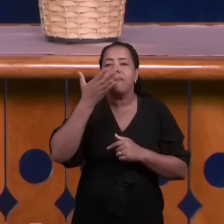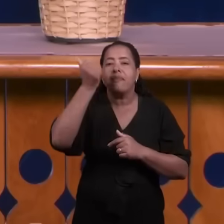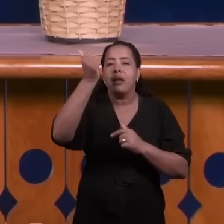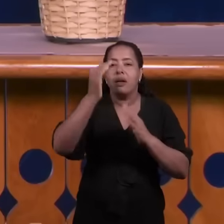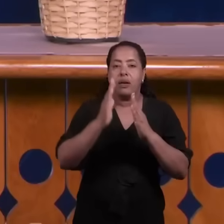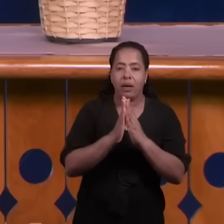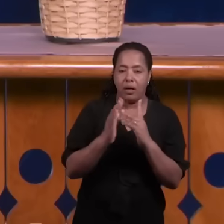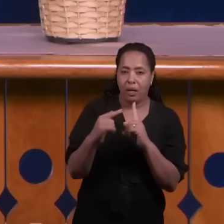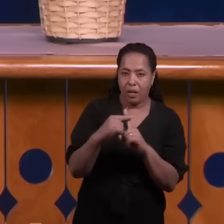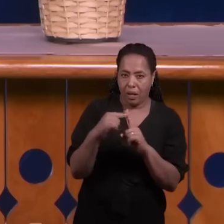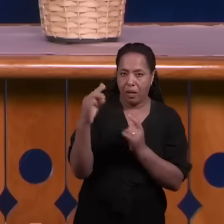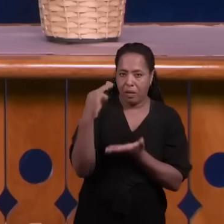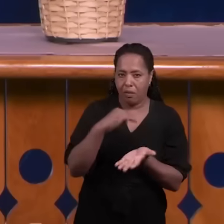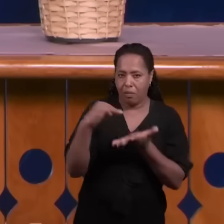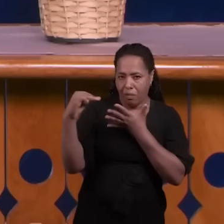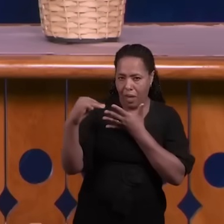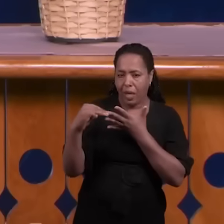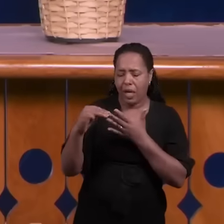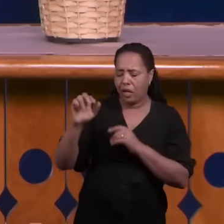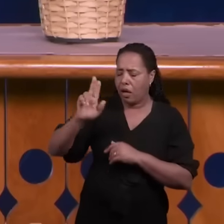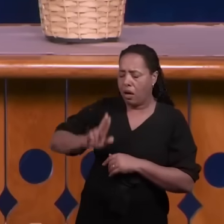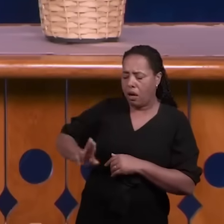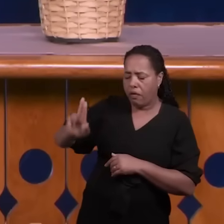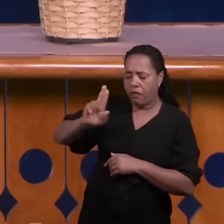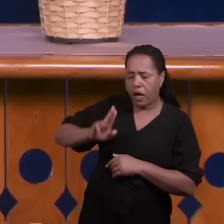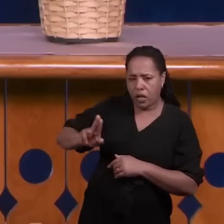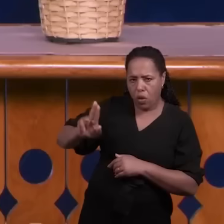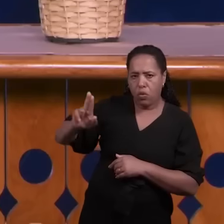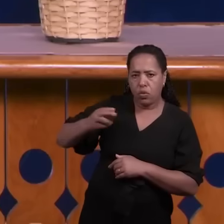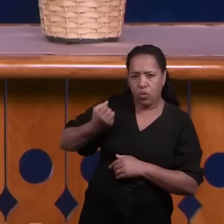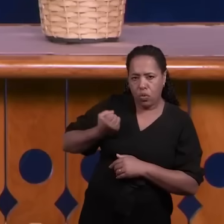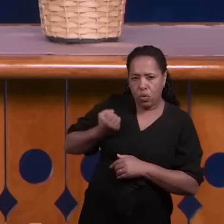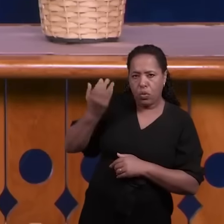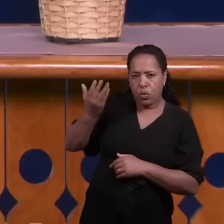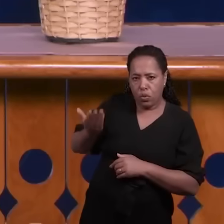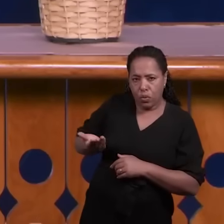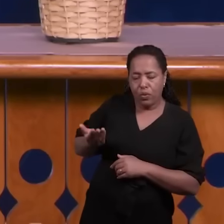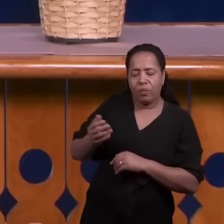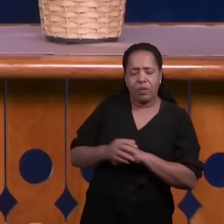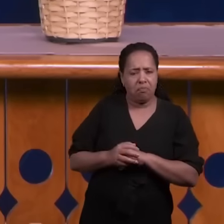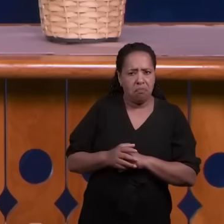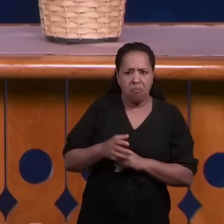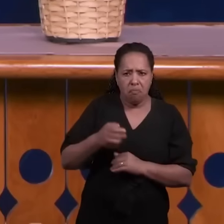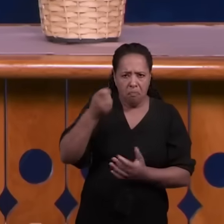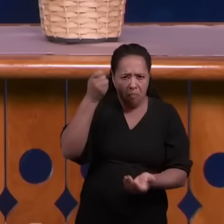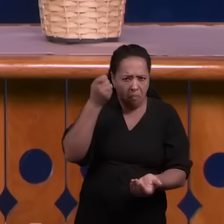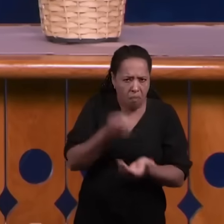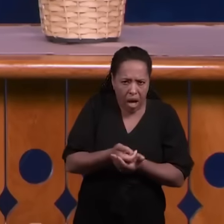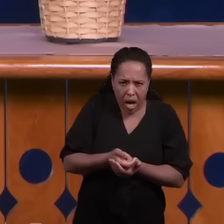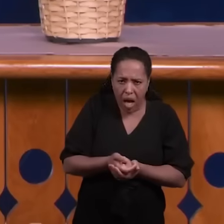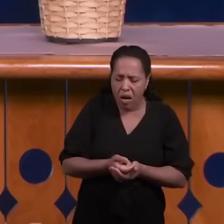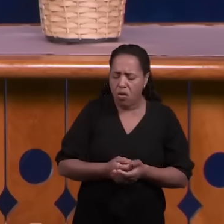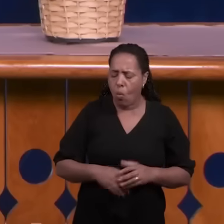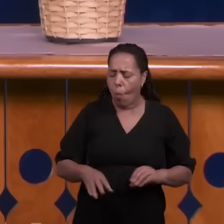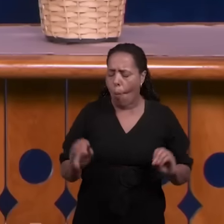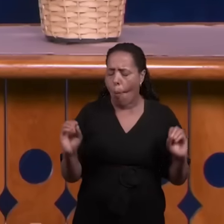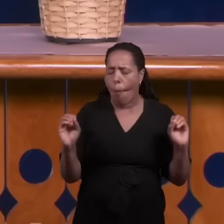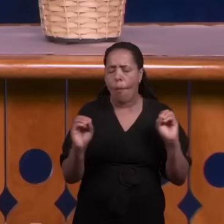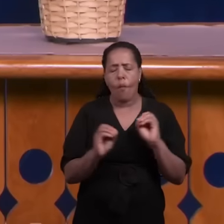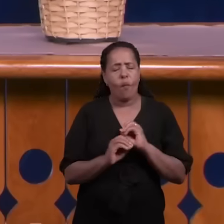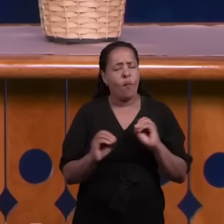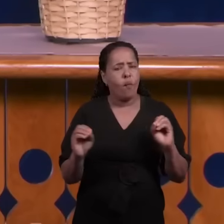pouco mais a respeito da Igreja Cristã Maranata, entre em contato conosco através do 0800. Você não vai